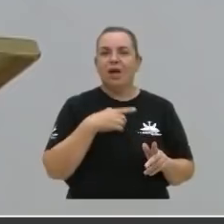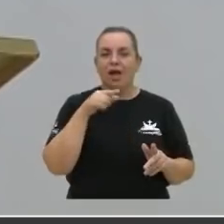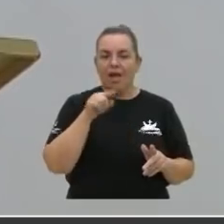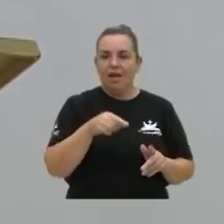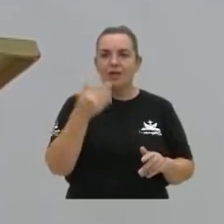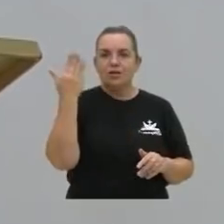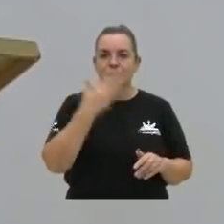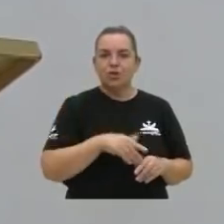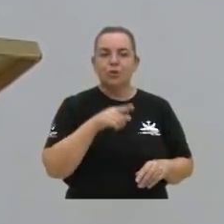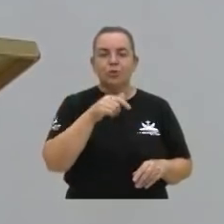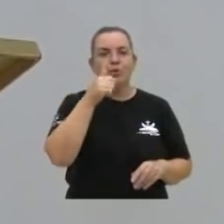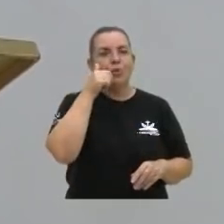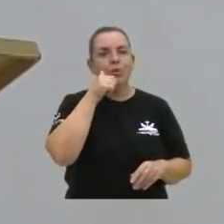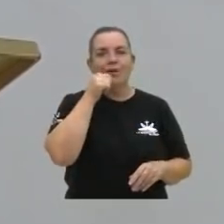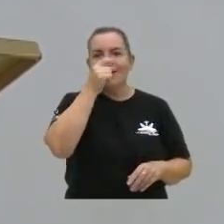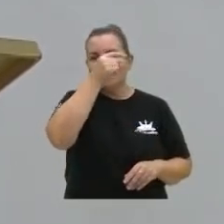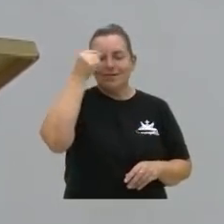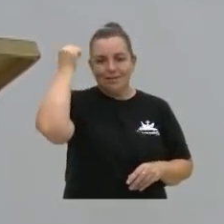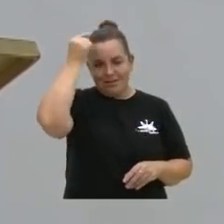diante de uma santa.